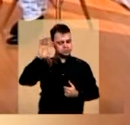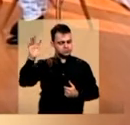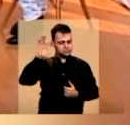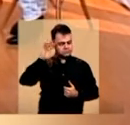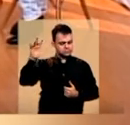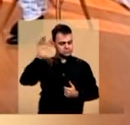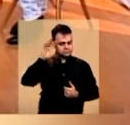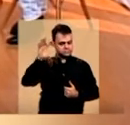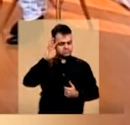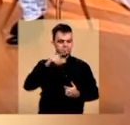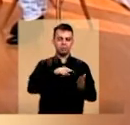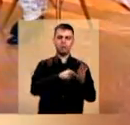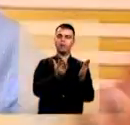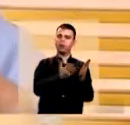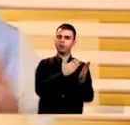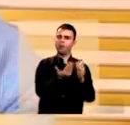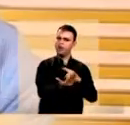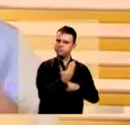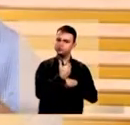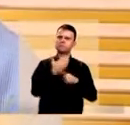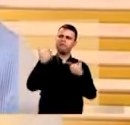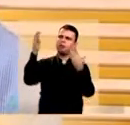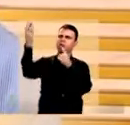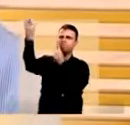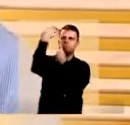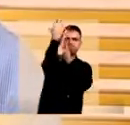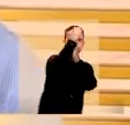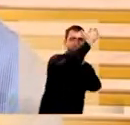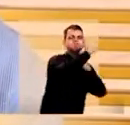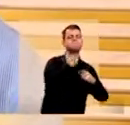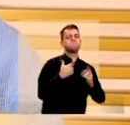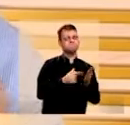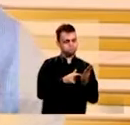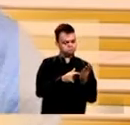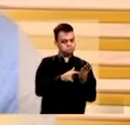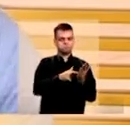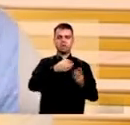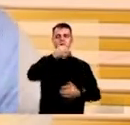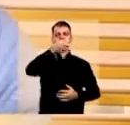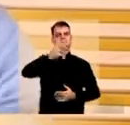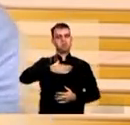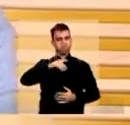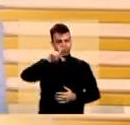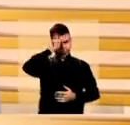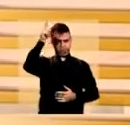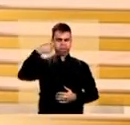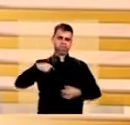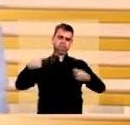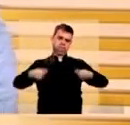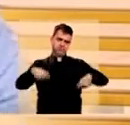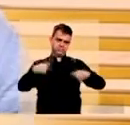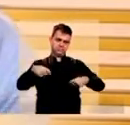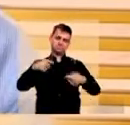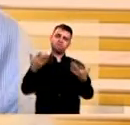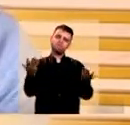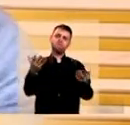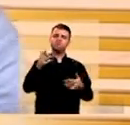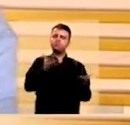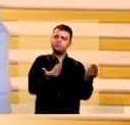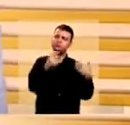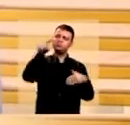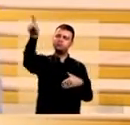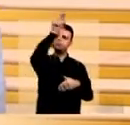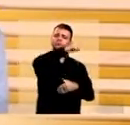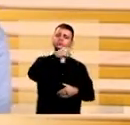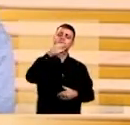ter uma formação que resiste a essas influências todas, né? E por isso que a gente vê que uma preferência grande é